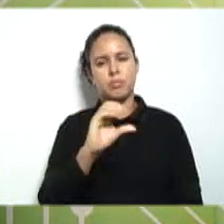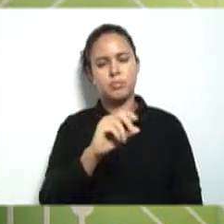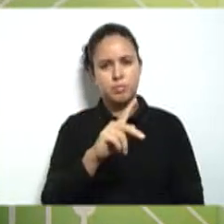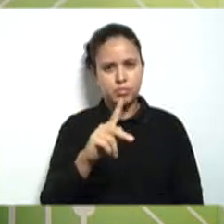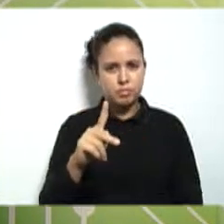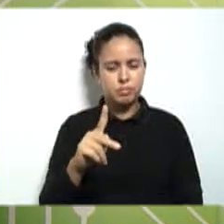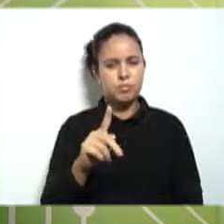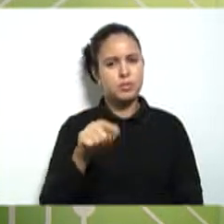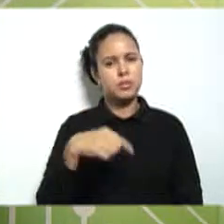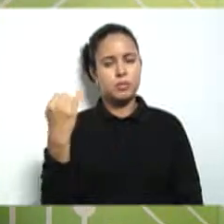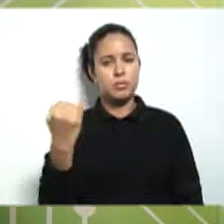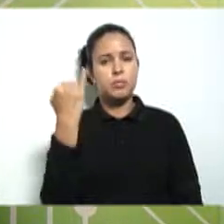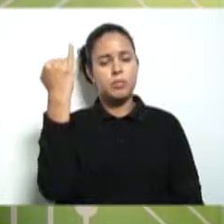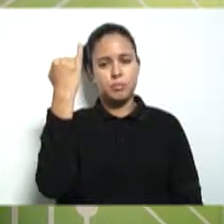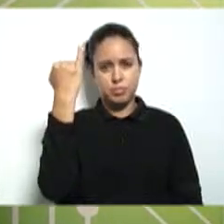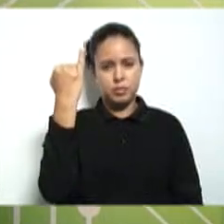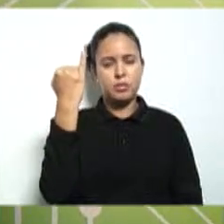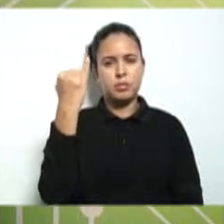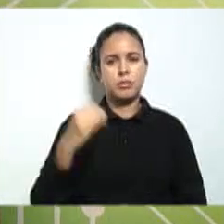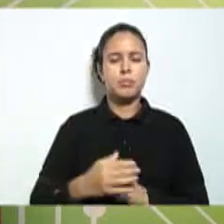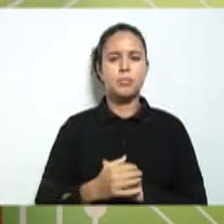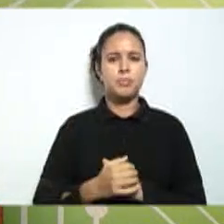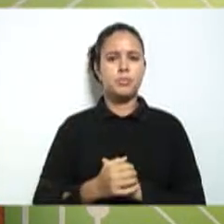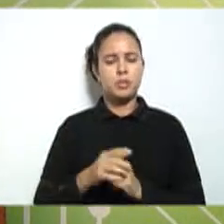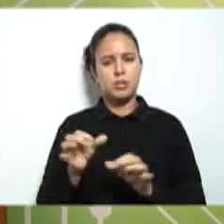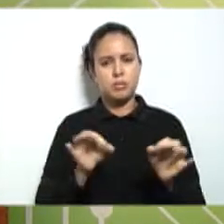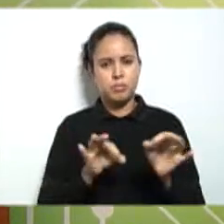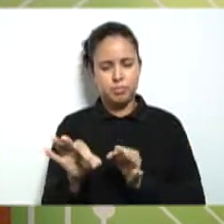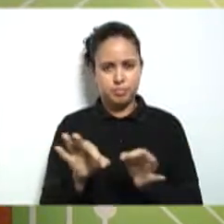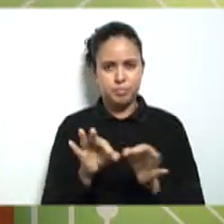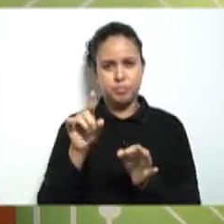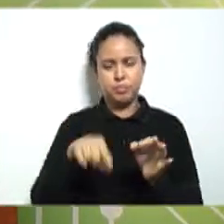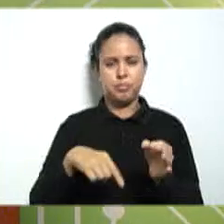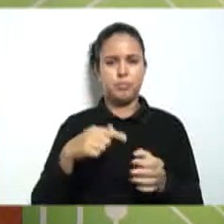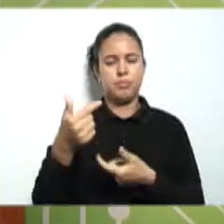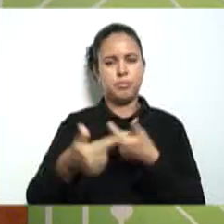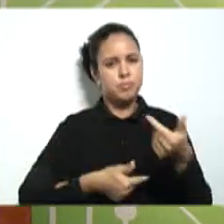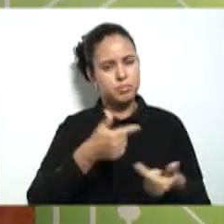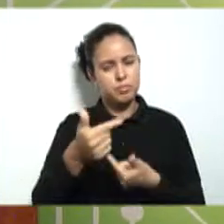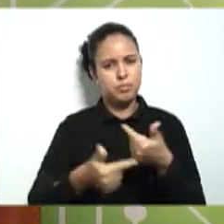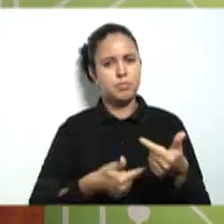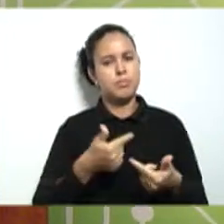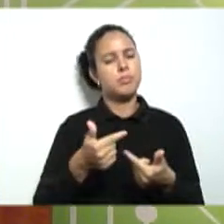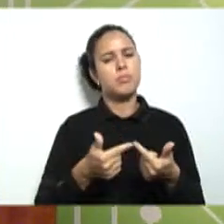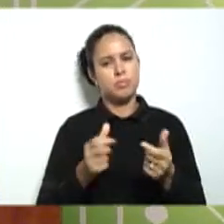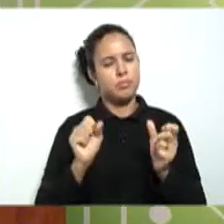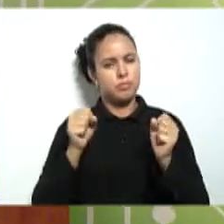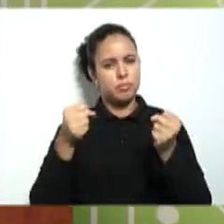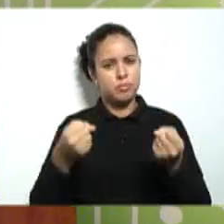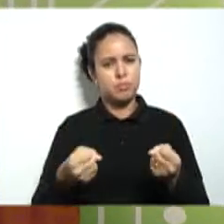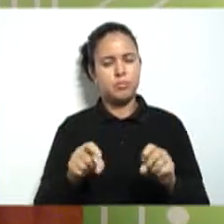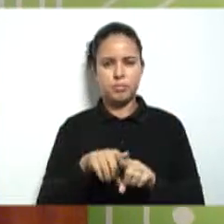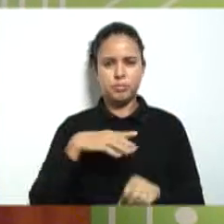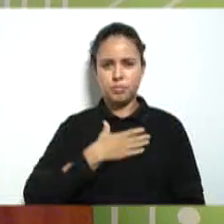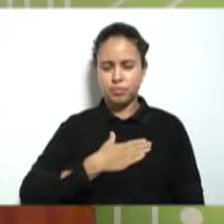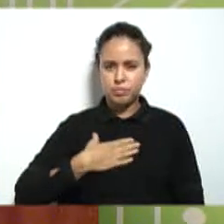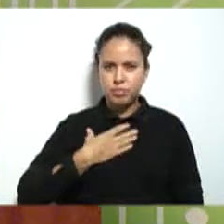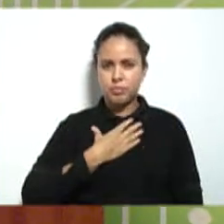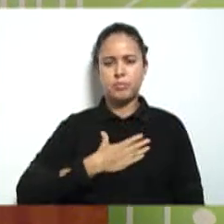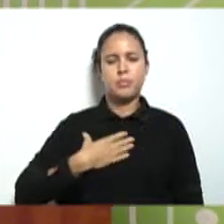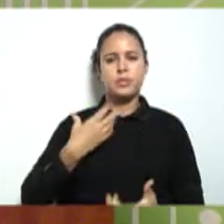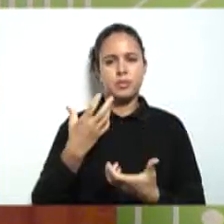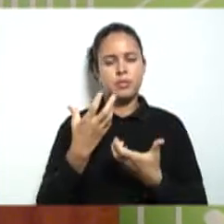isso muito a sério, que se dediquem. Quero te informar que pra gente tem sido um trabalho bastante trabalhoso, mas também bastante prazeroso. Nós queremos